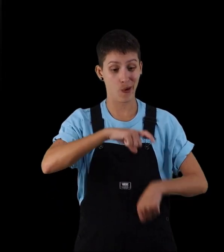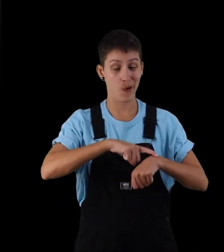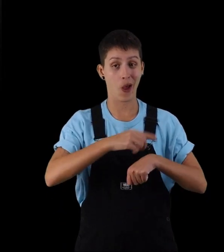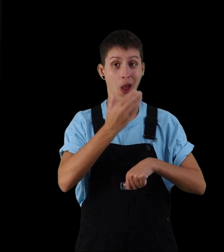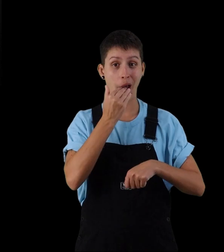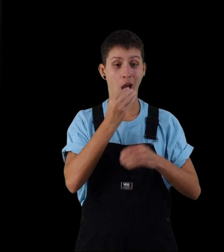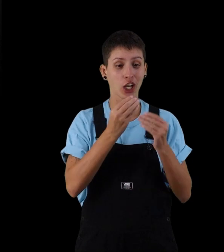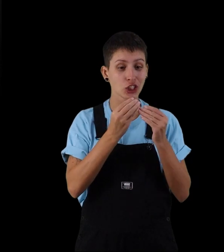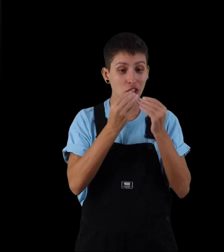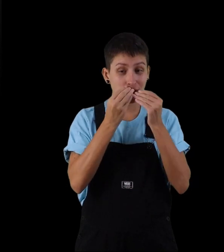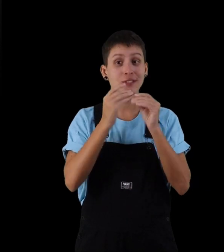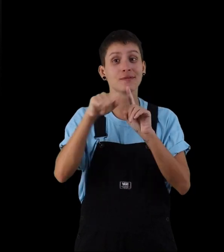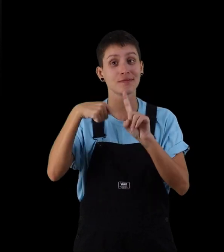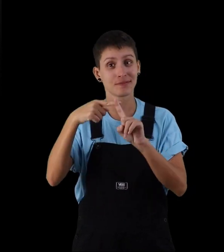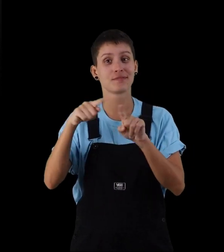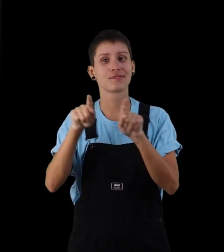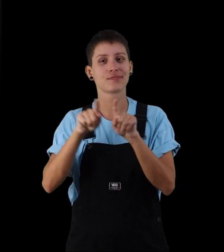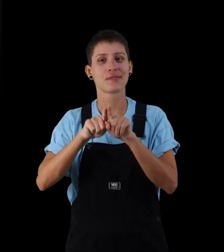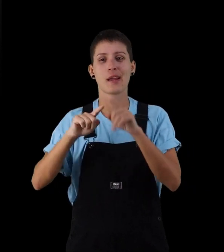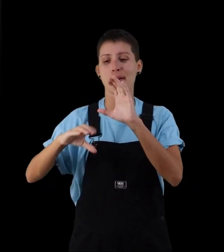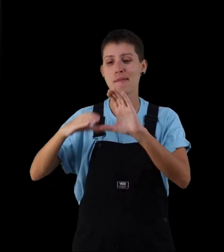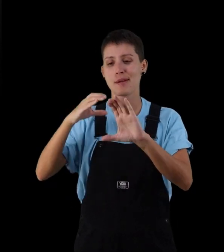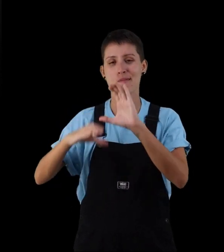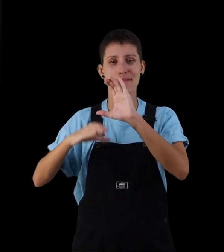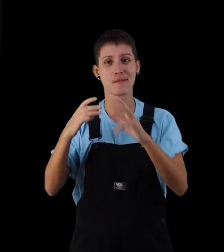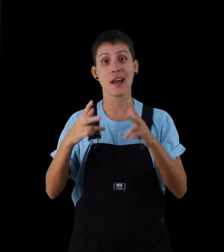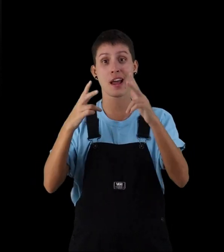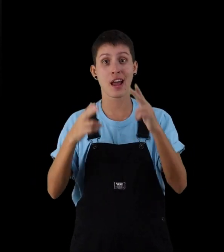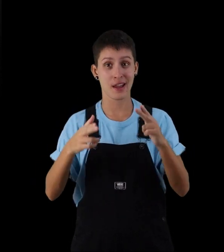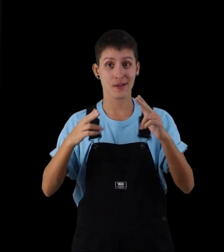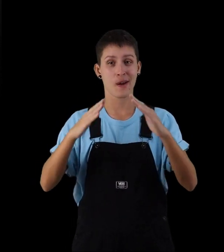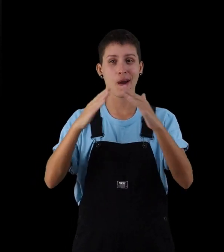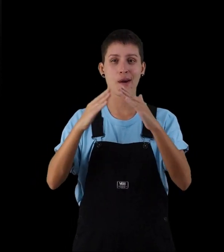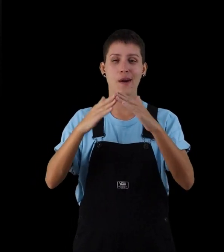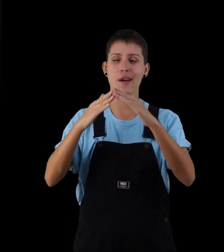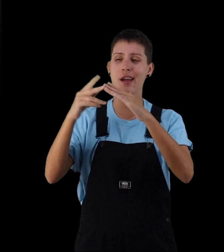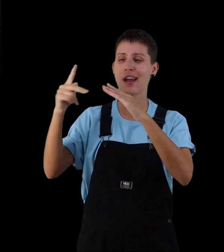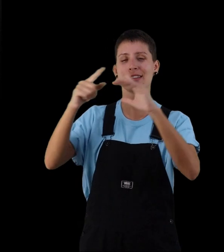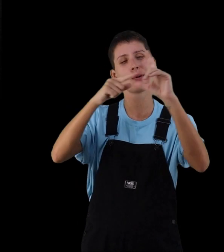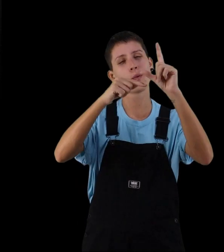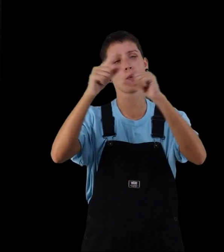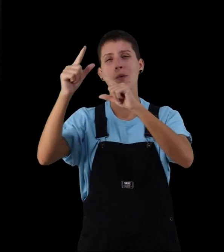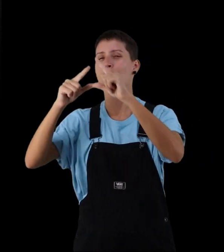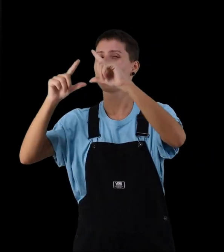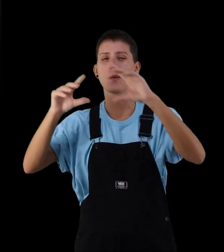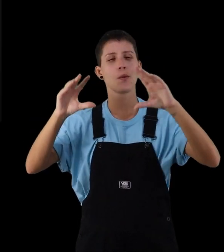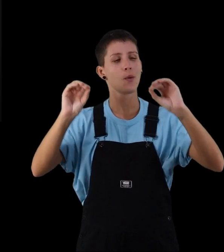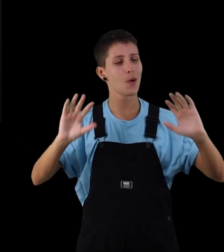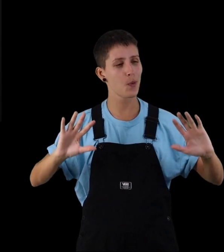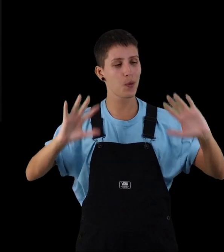É que além do lanchinho, tinha cantoria, como havia na casa do menino em noites